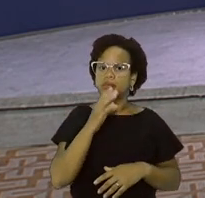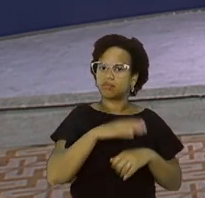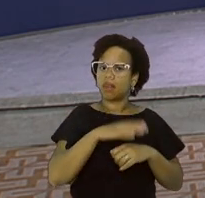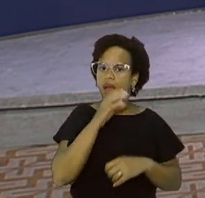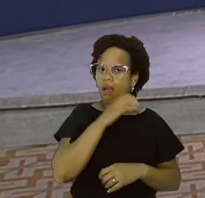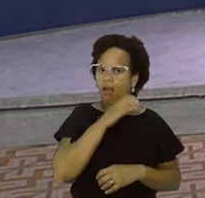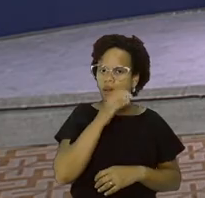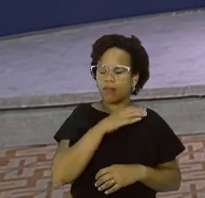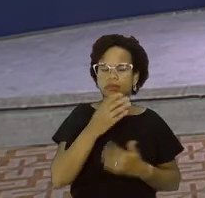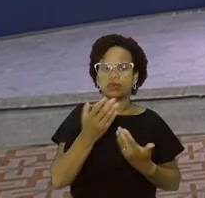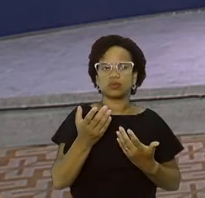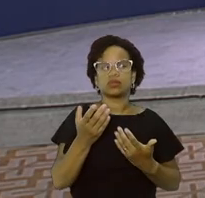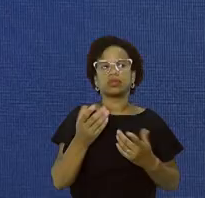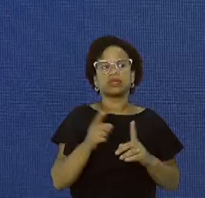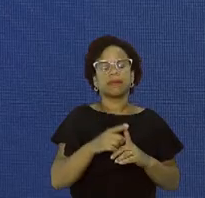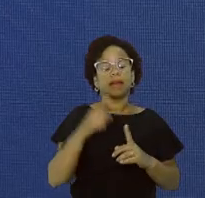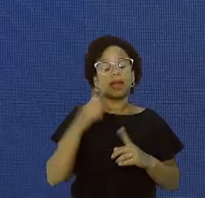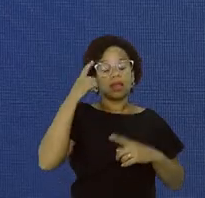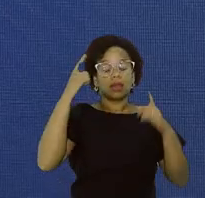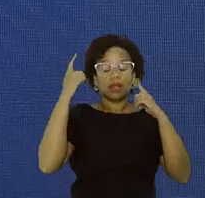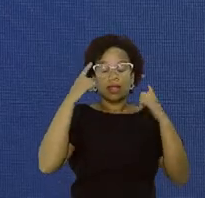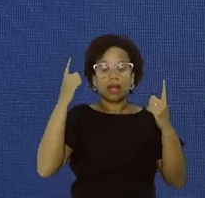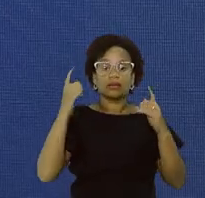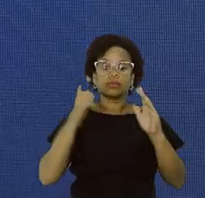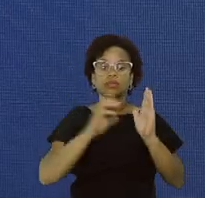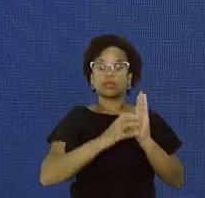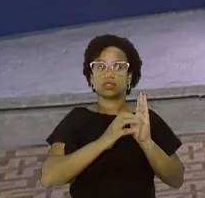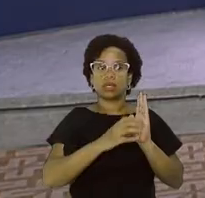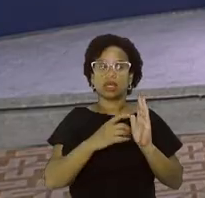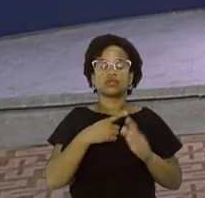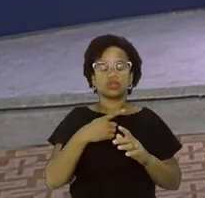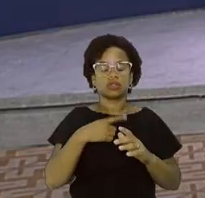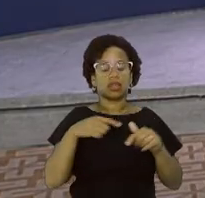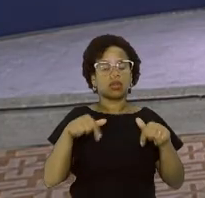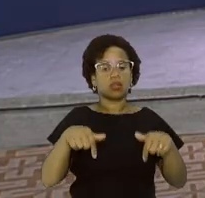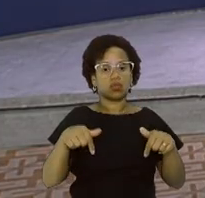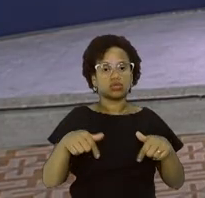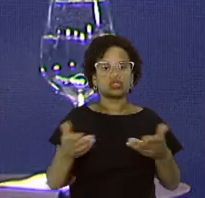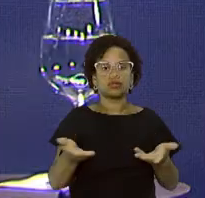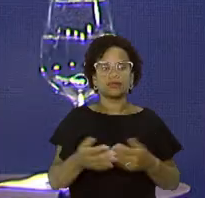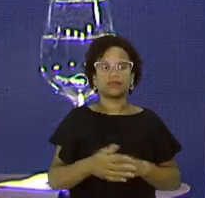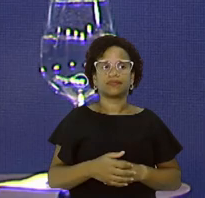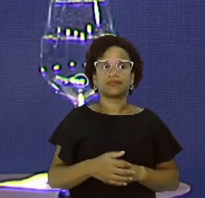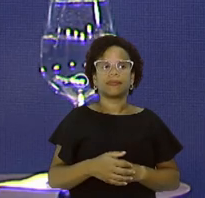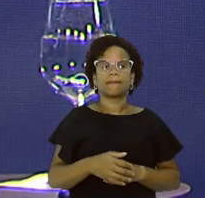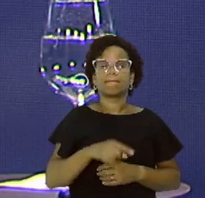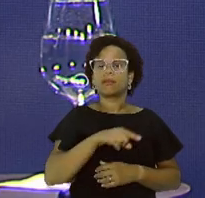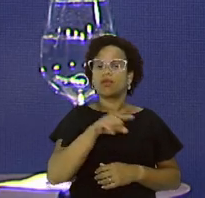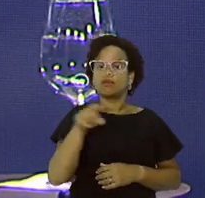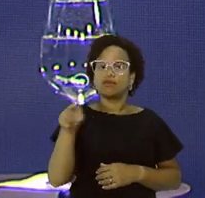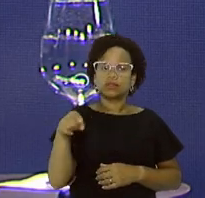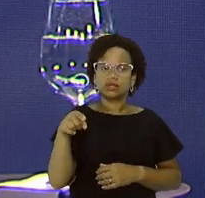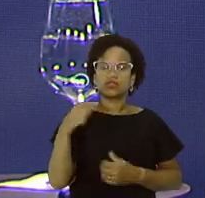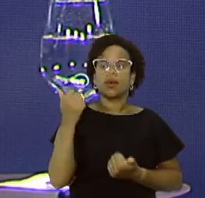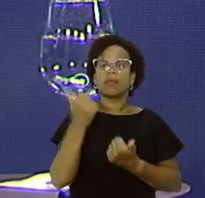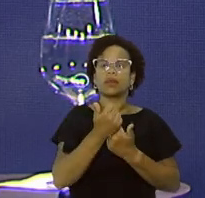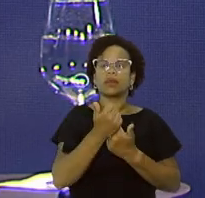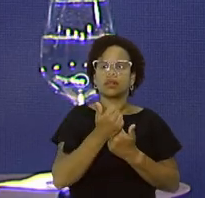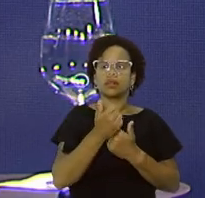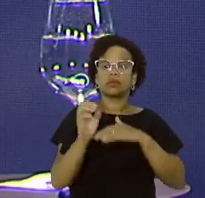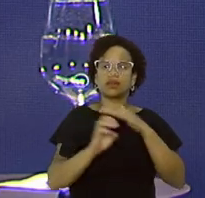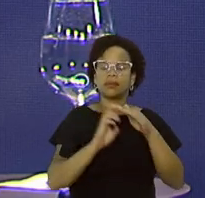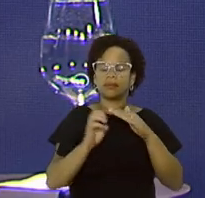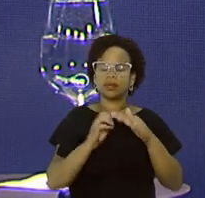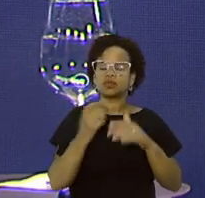tendo em sites com os dados que ele que as empresas tenham hoje em dia e vocês estão apoiando as empresas que conseguem Entregar